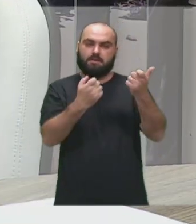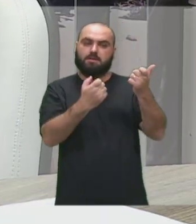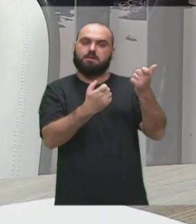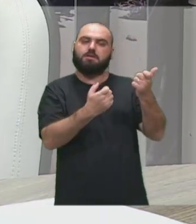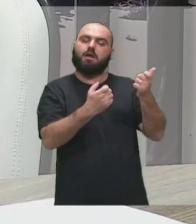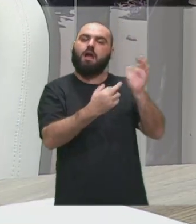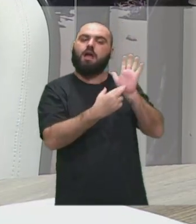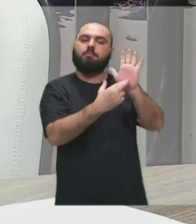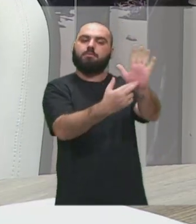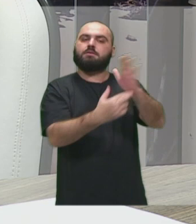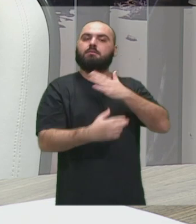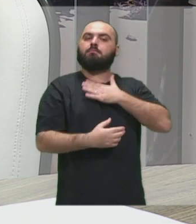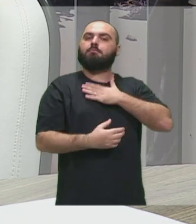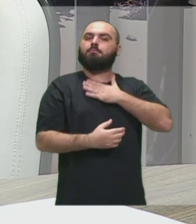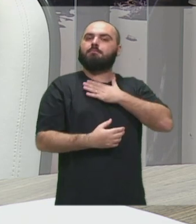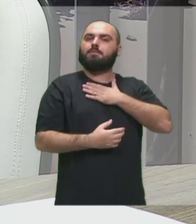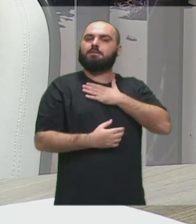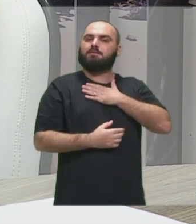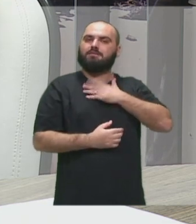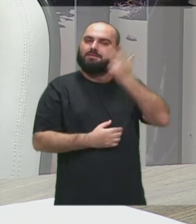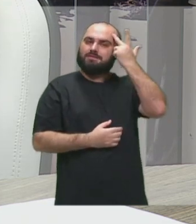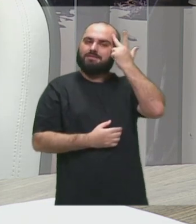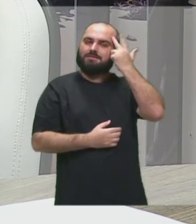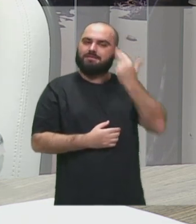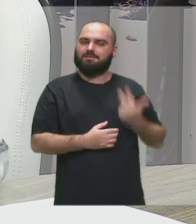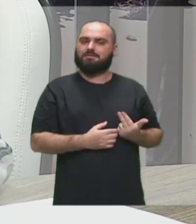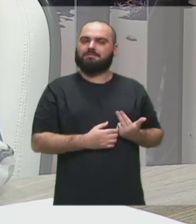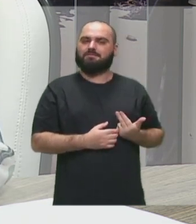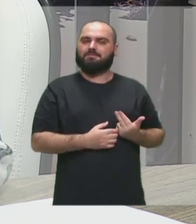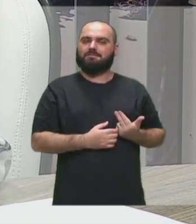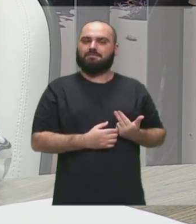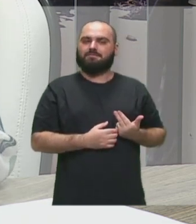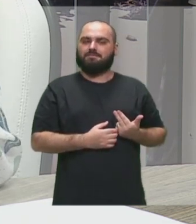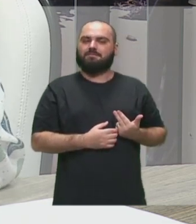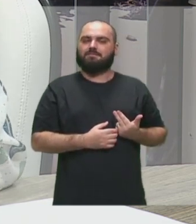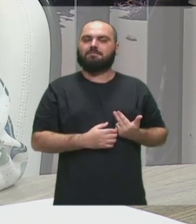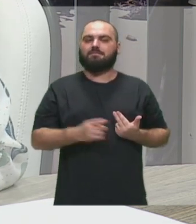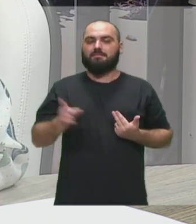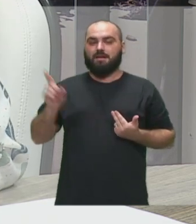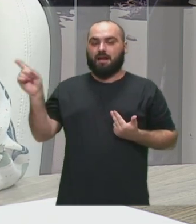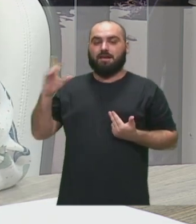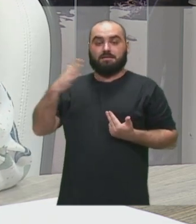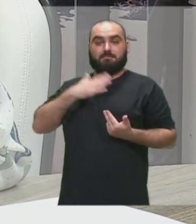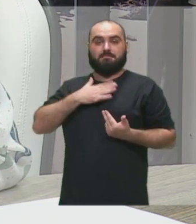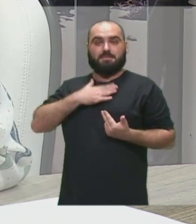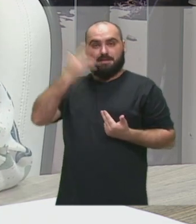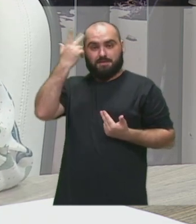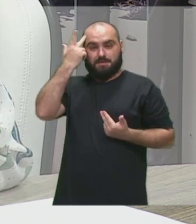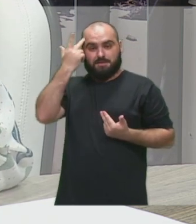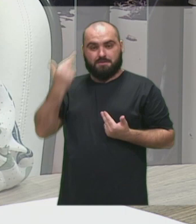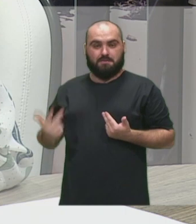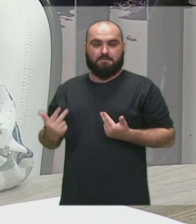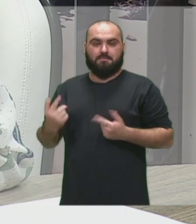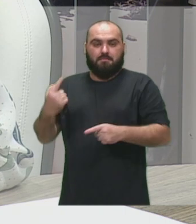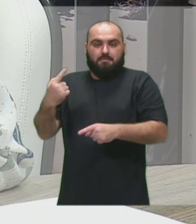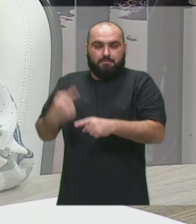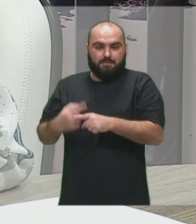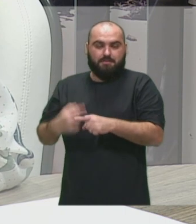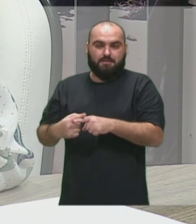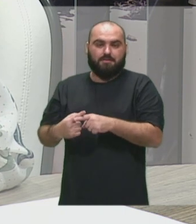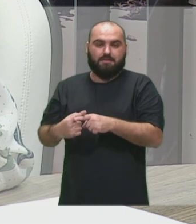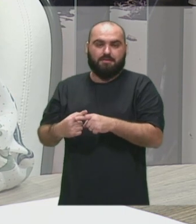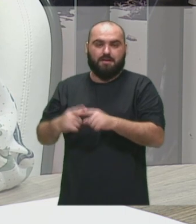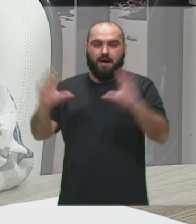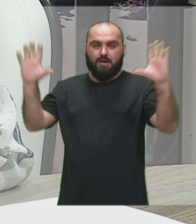história, e o título dela é O Retrato Obscuro do Abuso Sexual, porque ele estava, né,